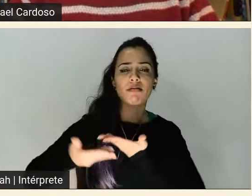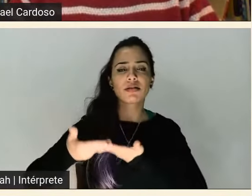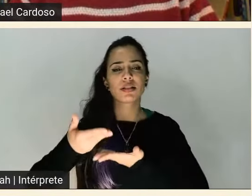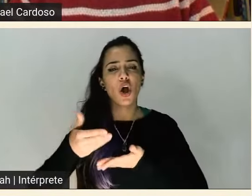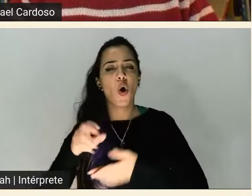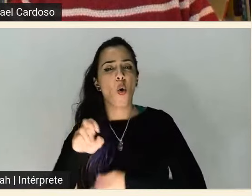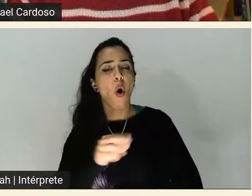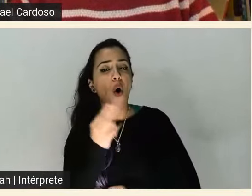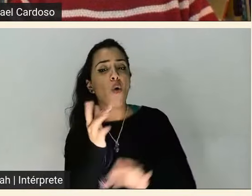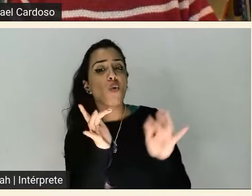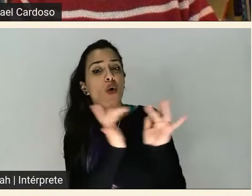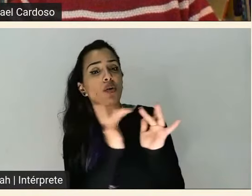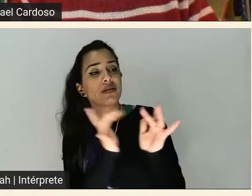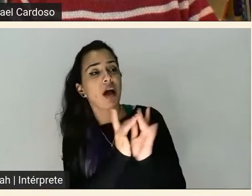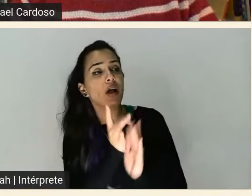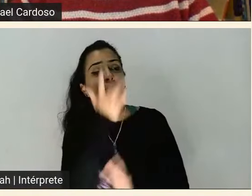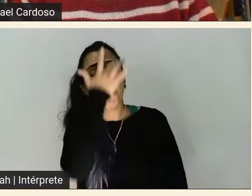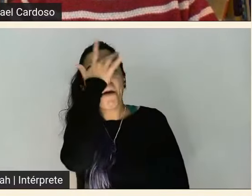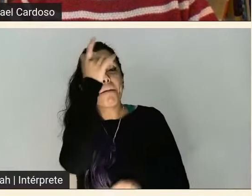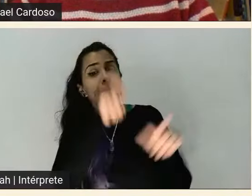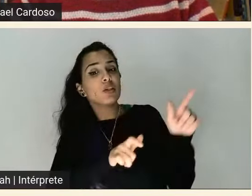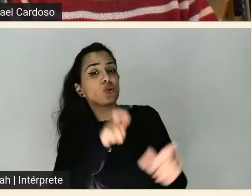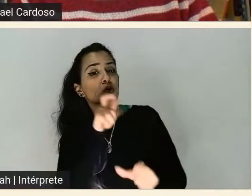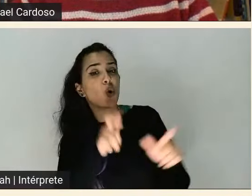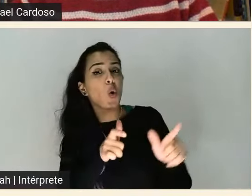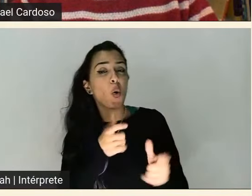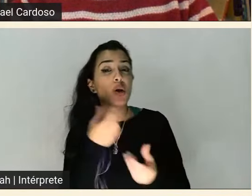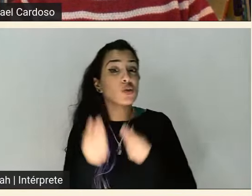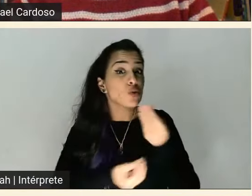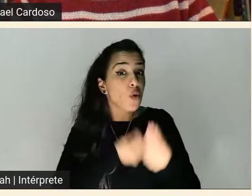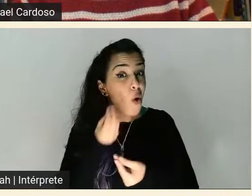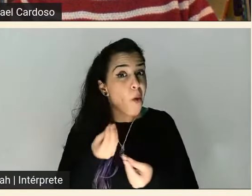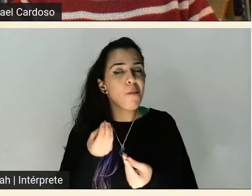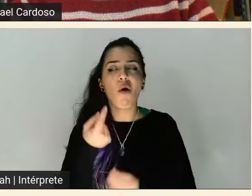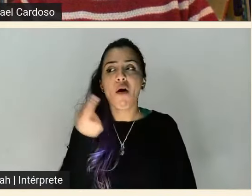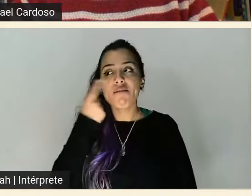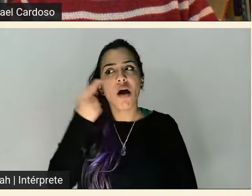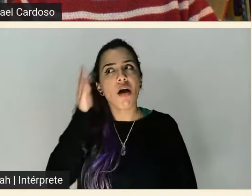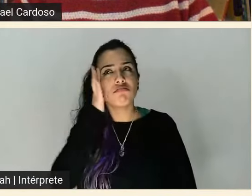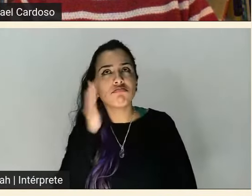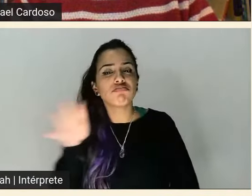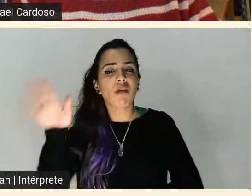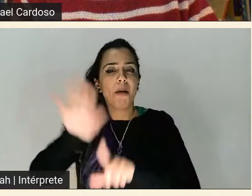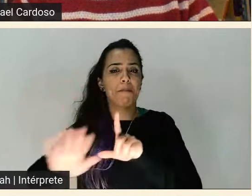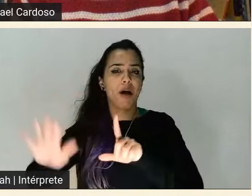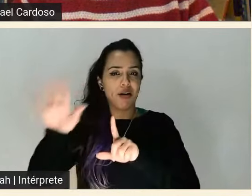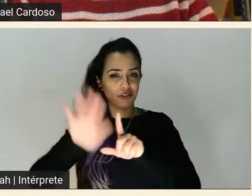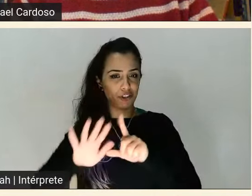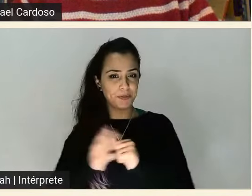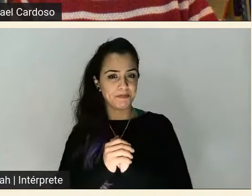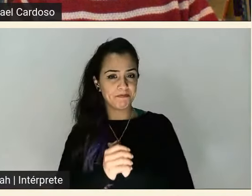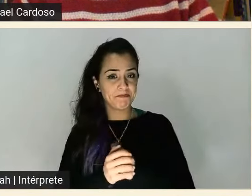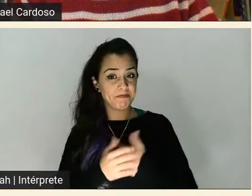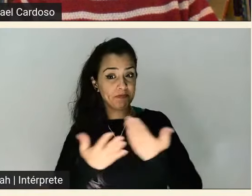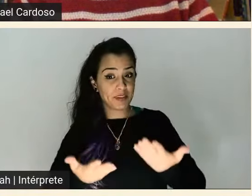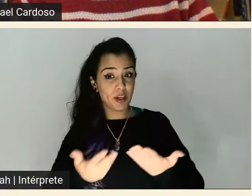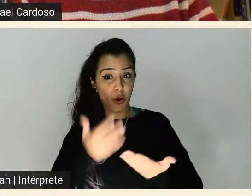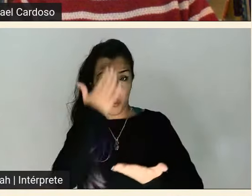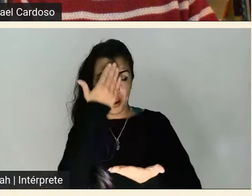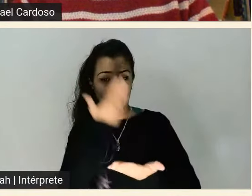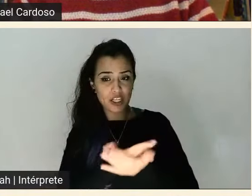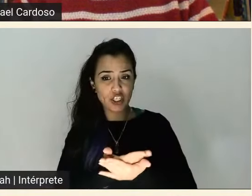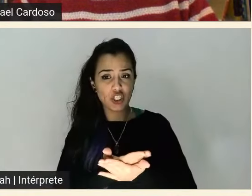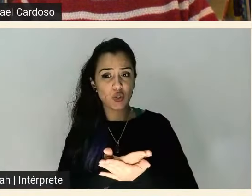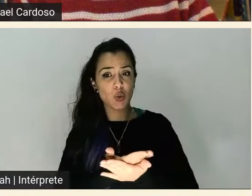com outras pessoas através dessas imagens, né? Por isso, eu acho que o trabalho com a minha própria imagem traz um